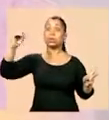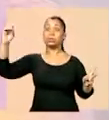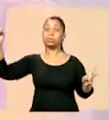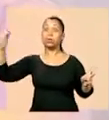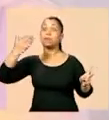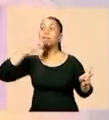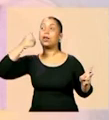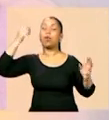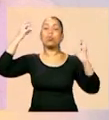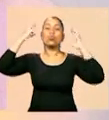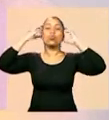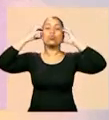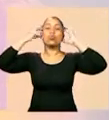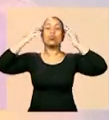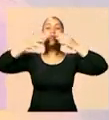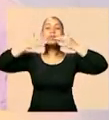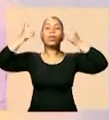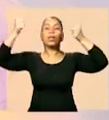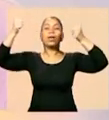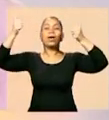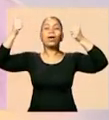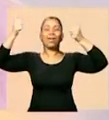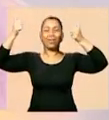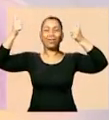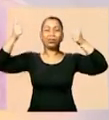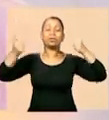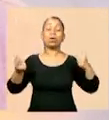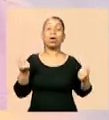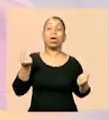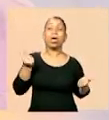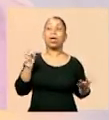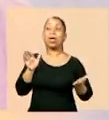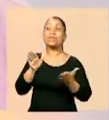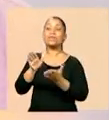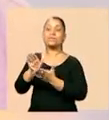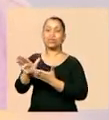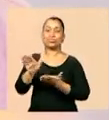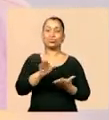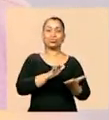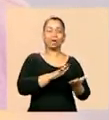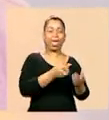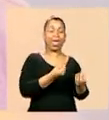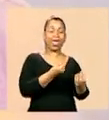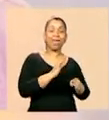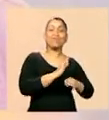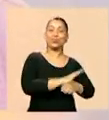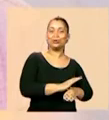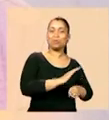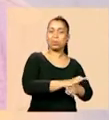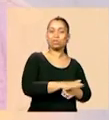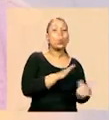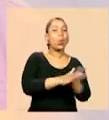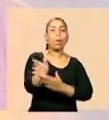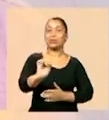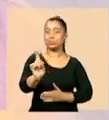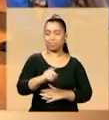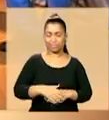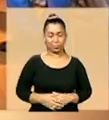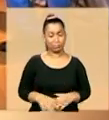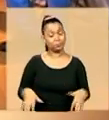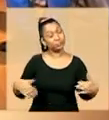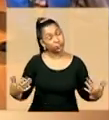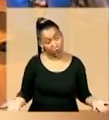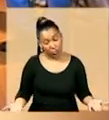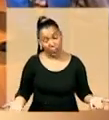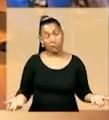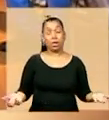maior conforto. Então, investimento. Segurança do trabalho é investimento, não é despesa. Doutora Davi,